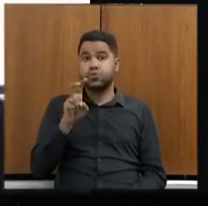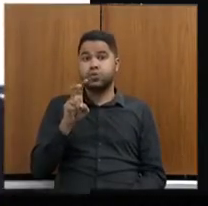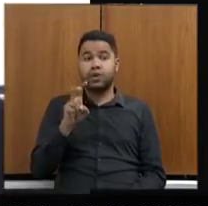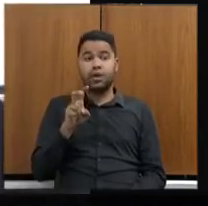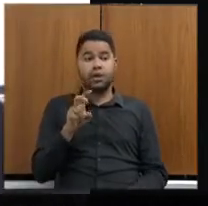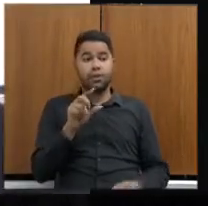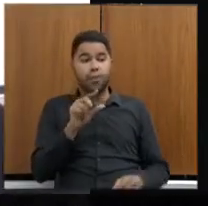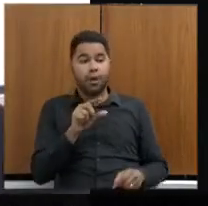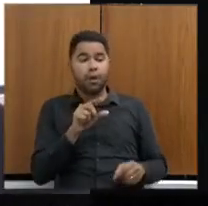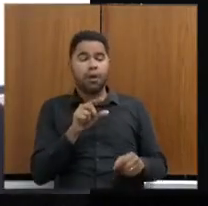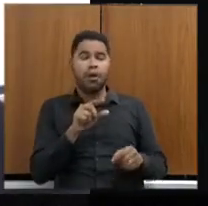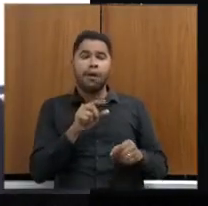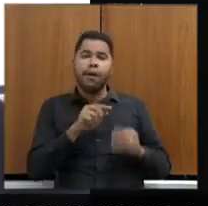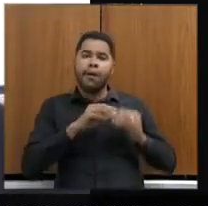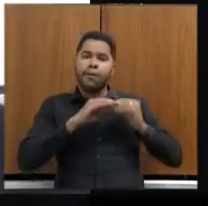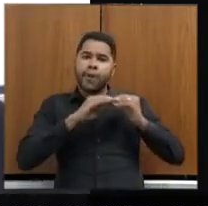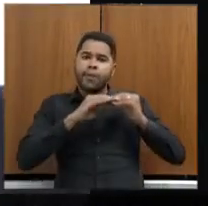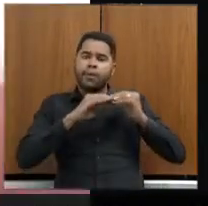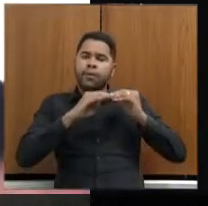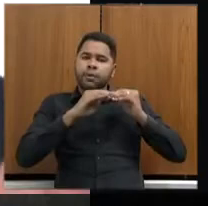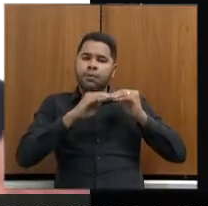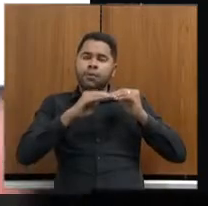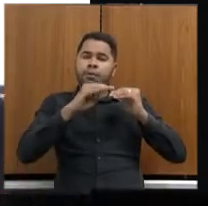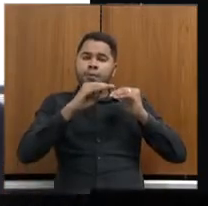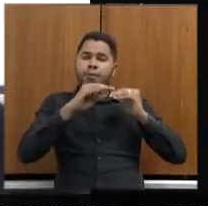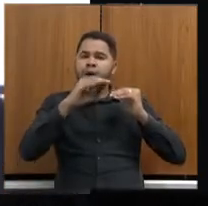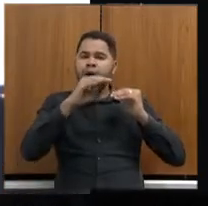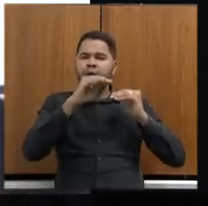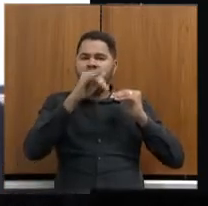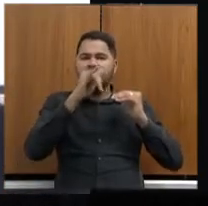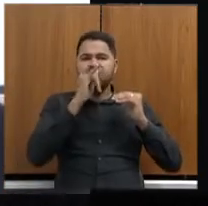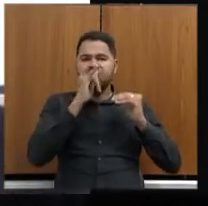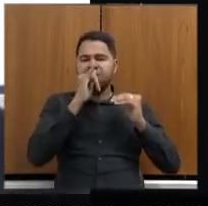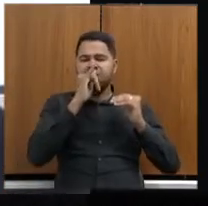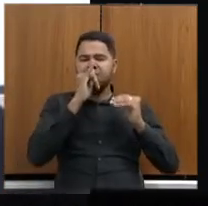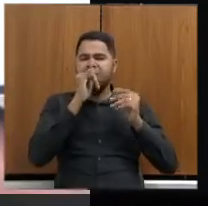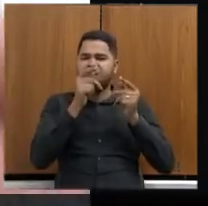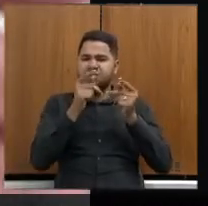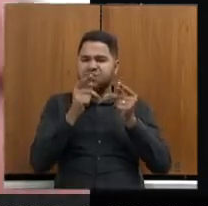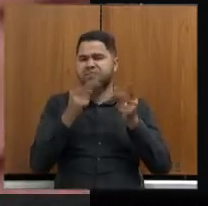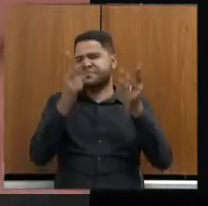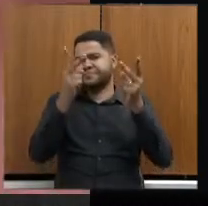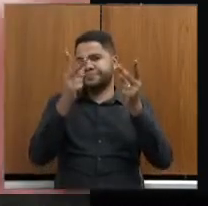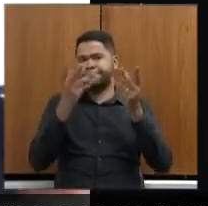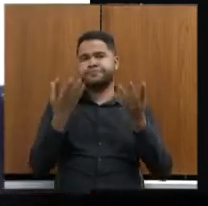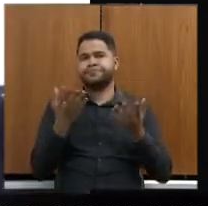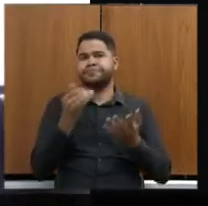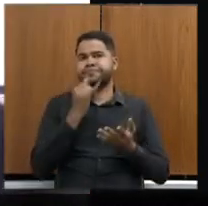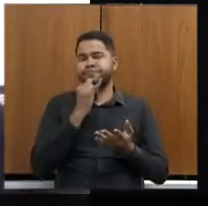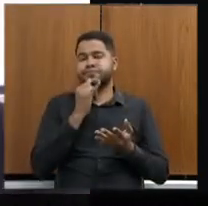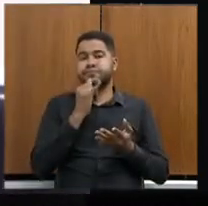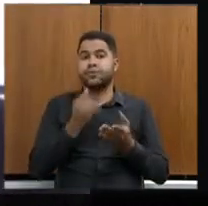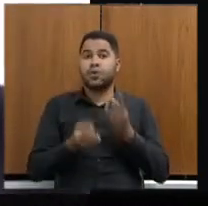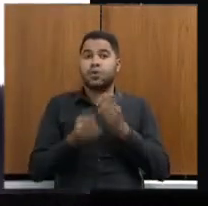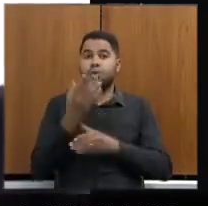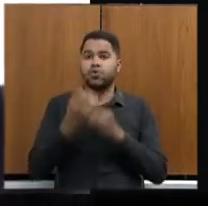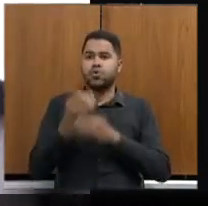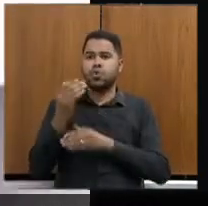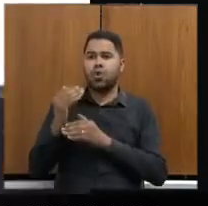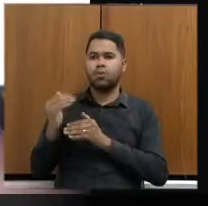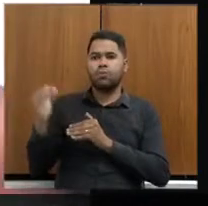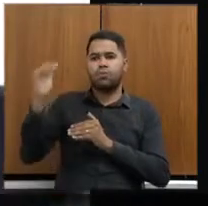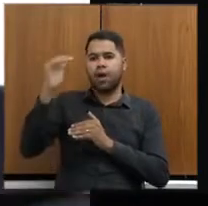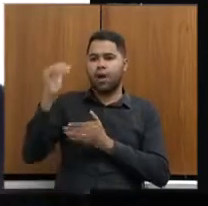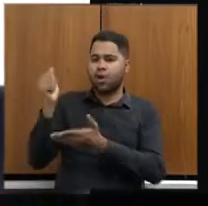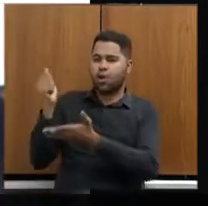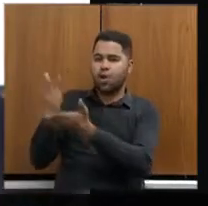agricultores estão praticamente vendendo e ele vem o maior produtor maior compra de um